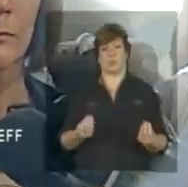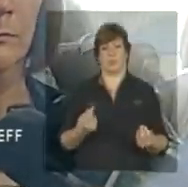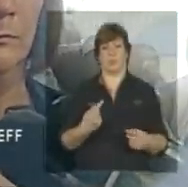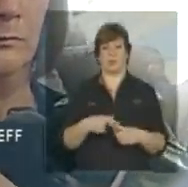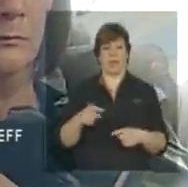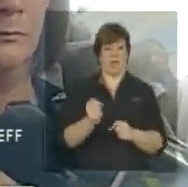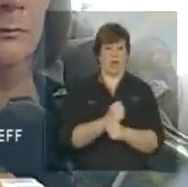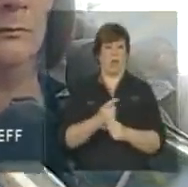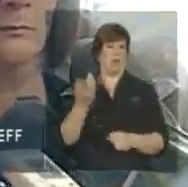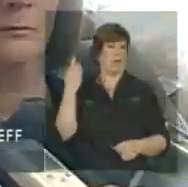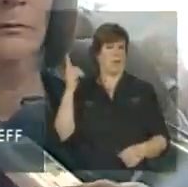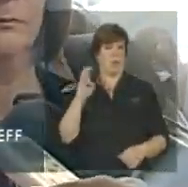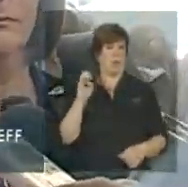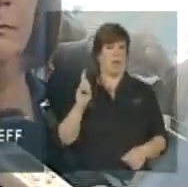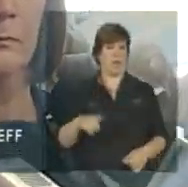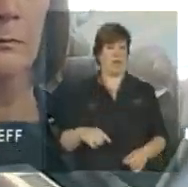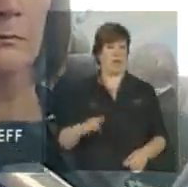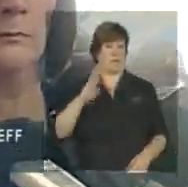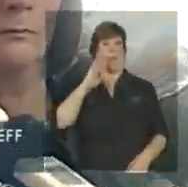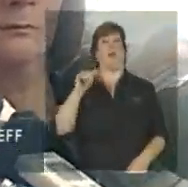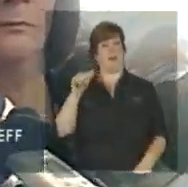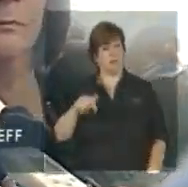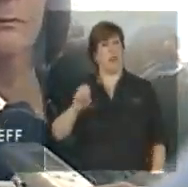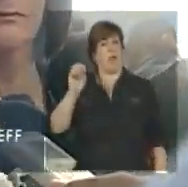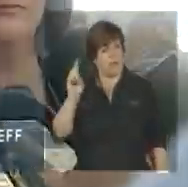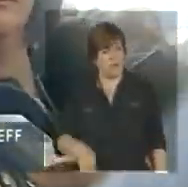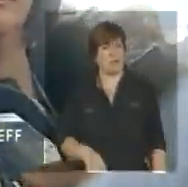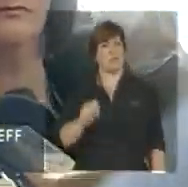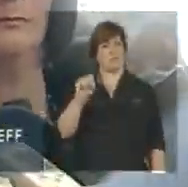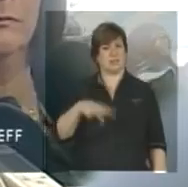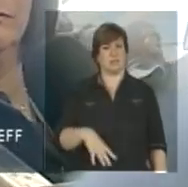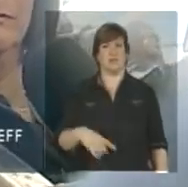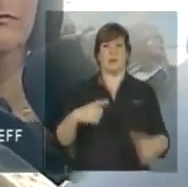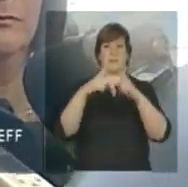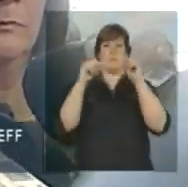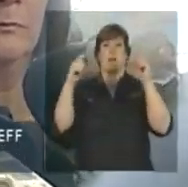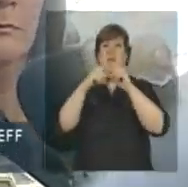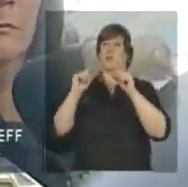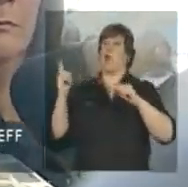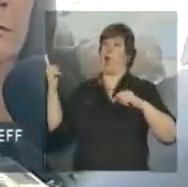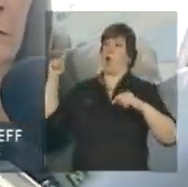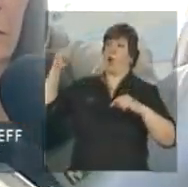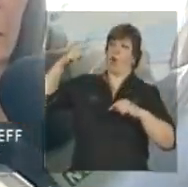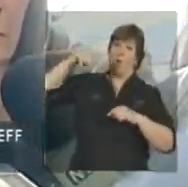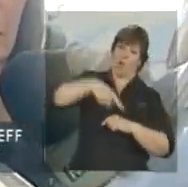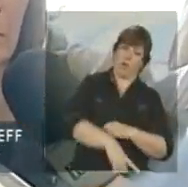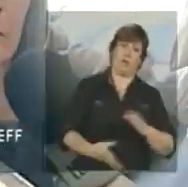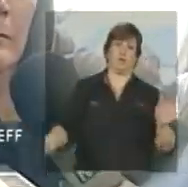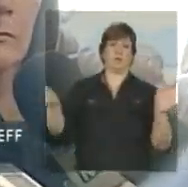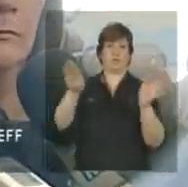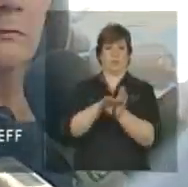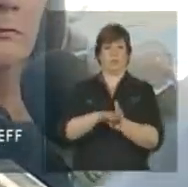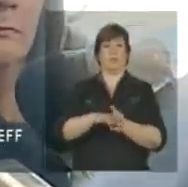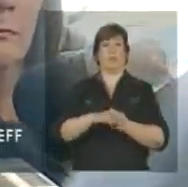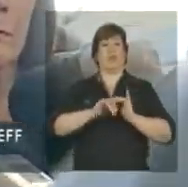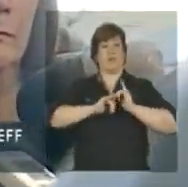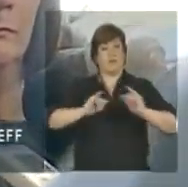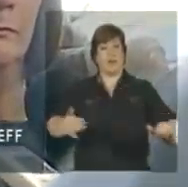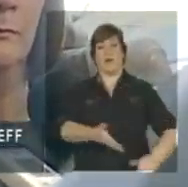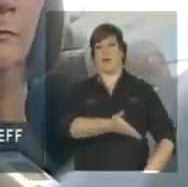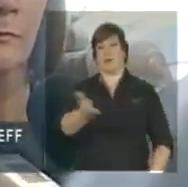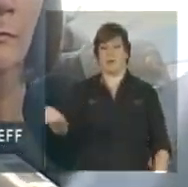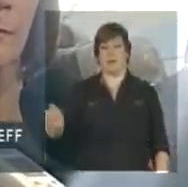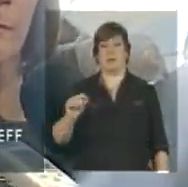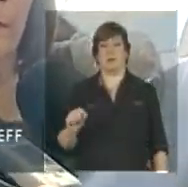era prioritária para o governo, ela é prioritária. Senão, eu não vinha de Brasília para fazer esse recorrido e afirmar